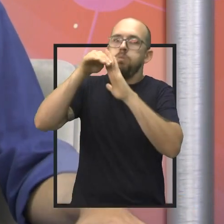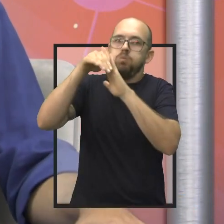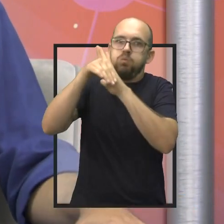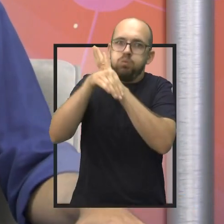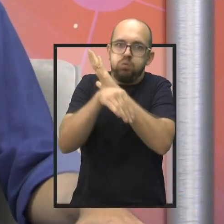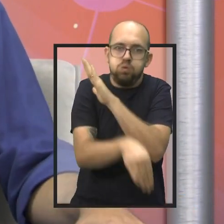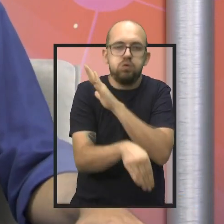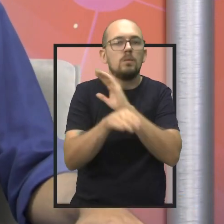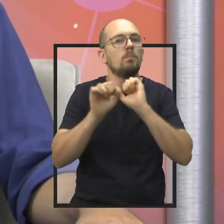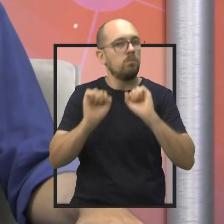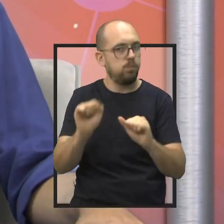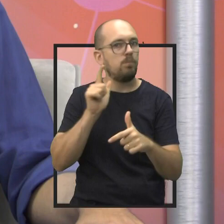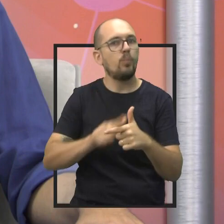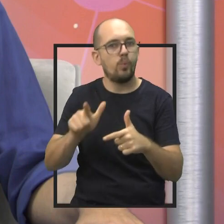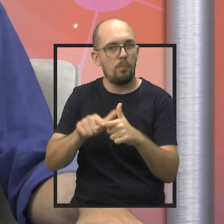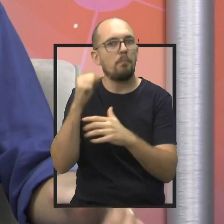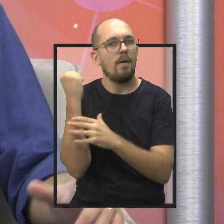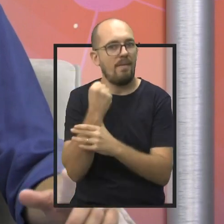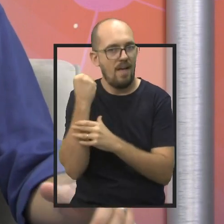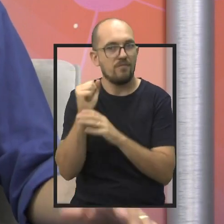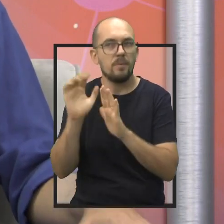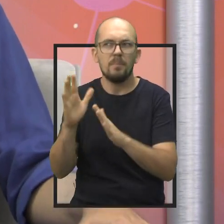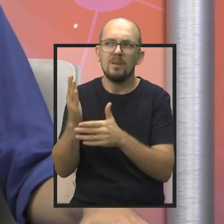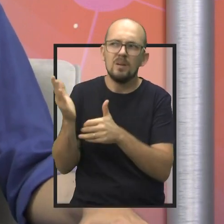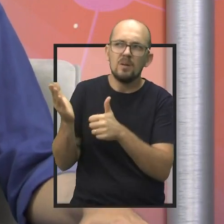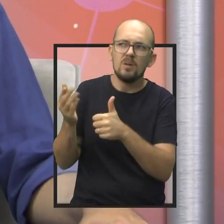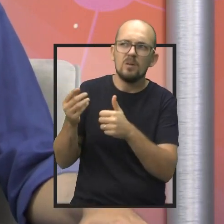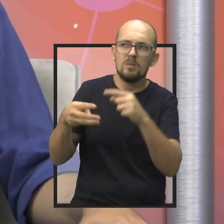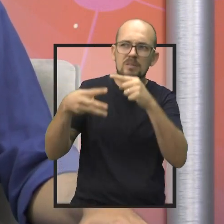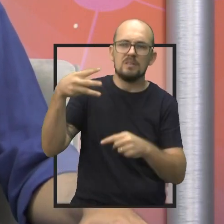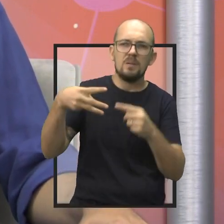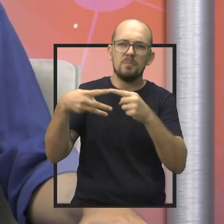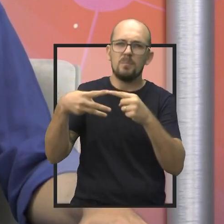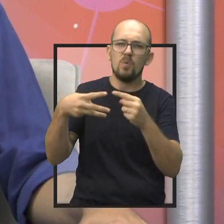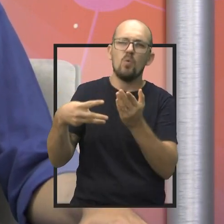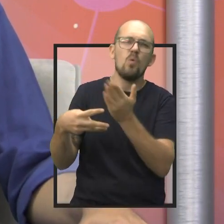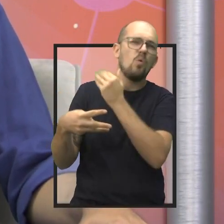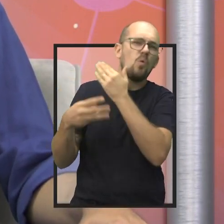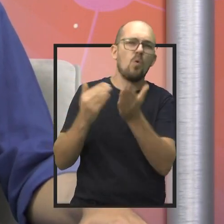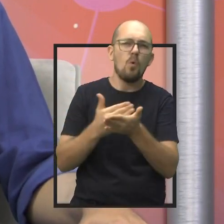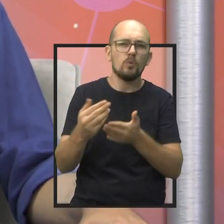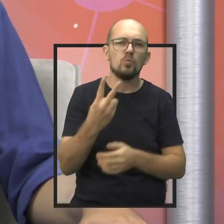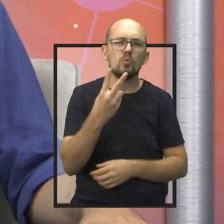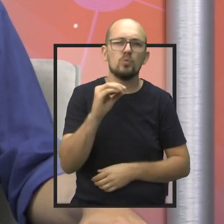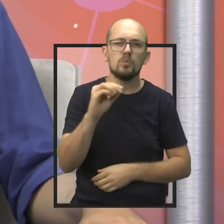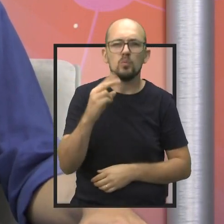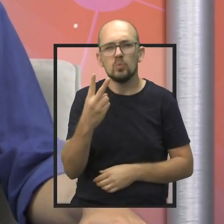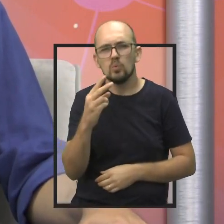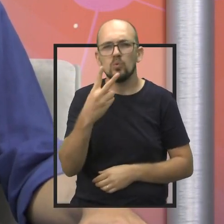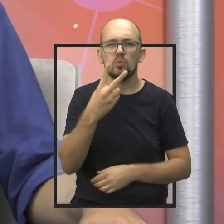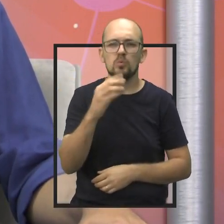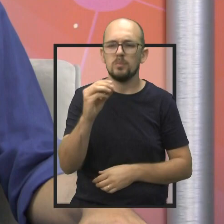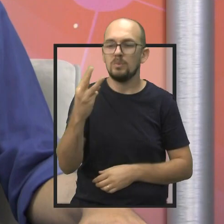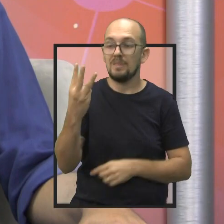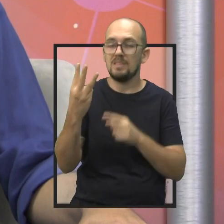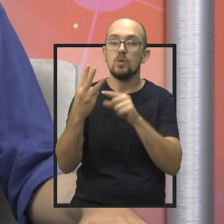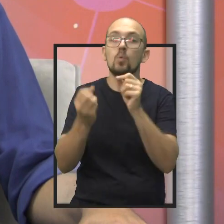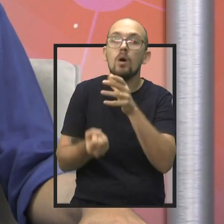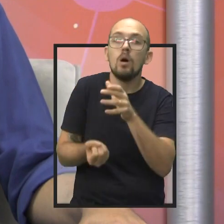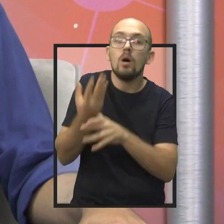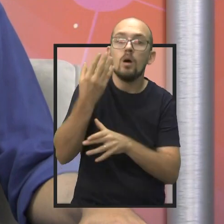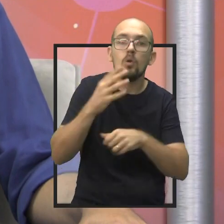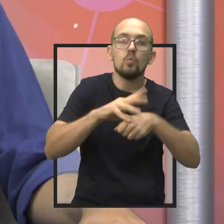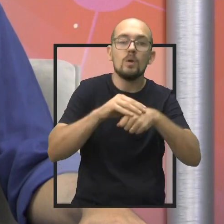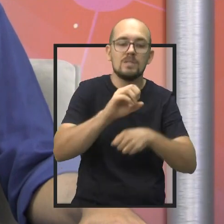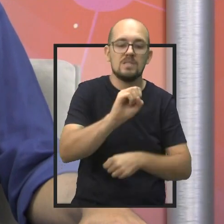primeiro que surgiu foi em 2002, 2003, que foi o coronavírus causador da SARS, que foi a